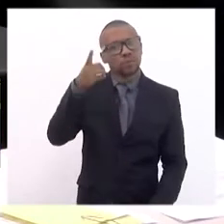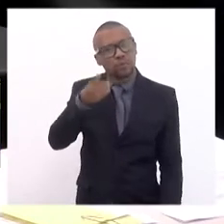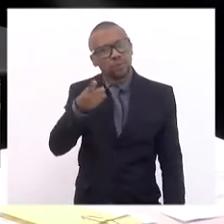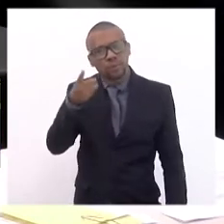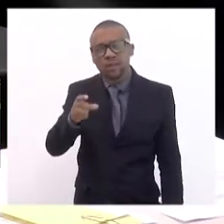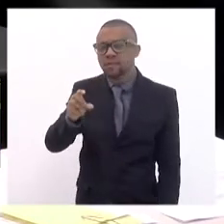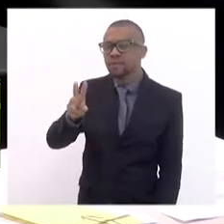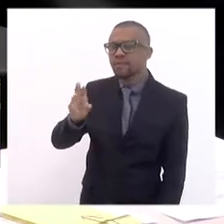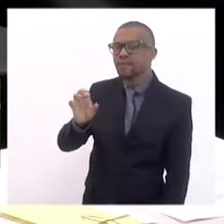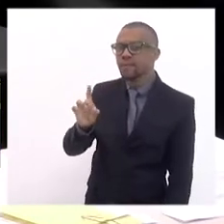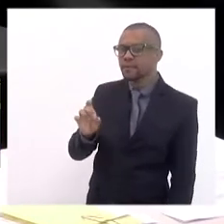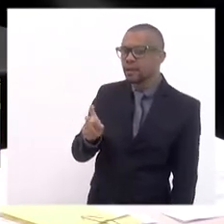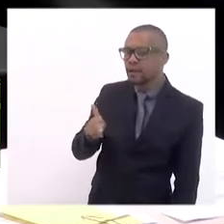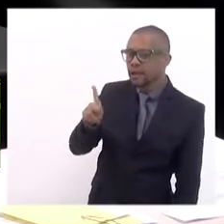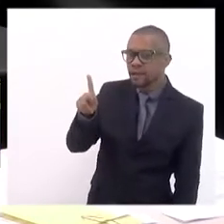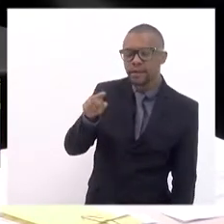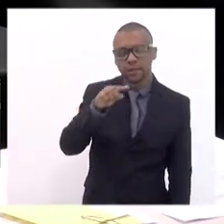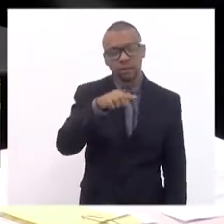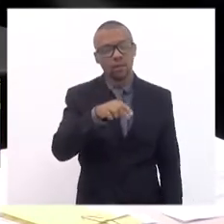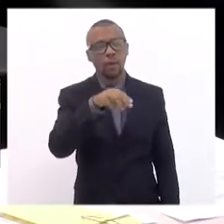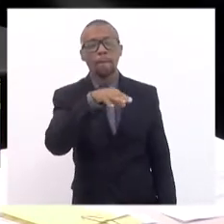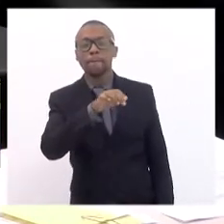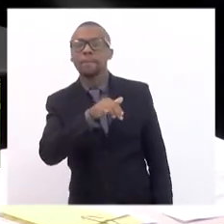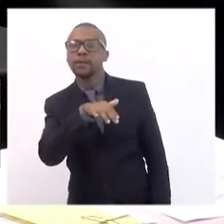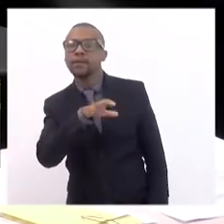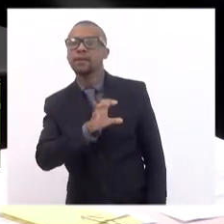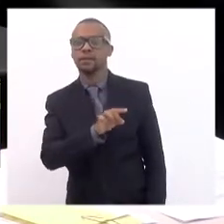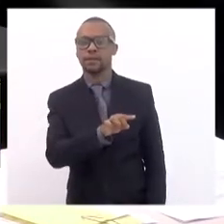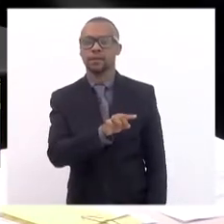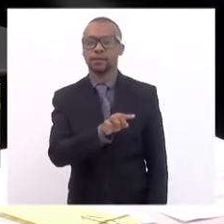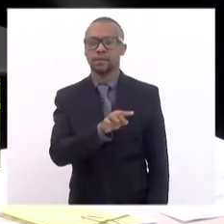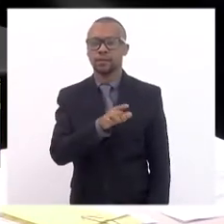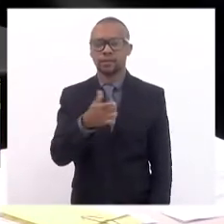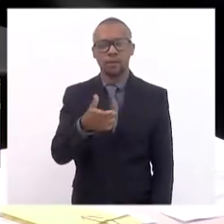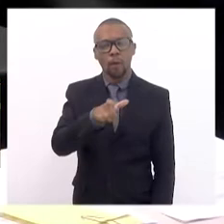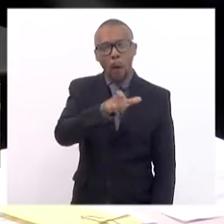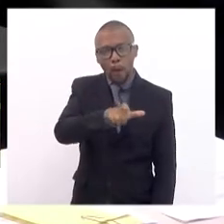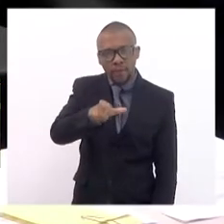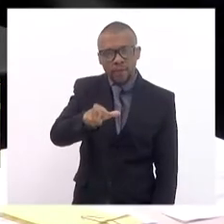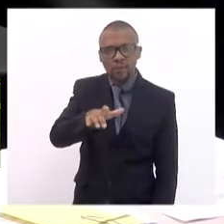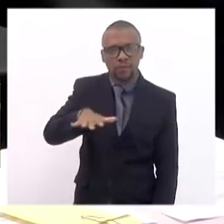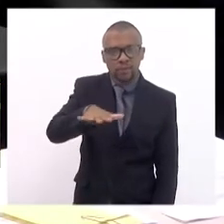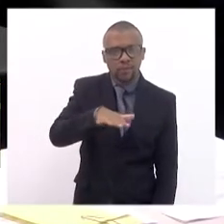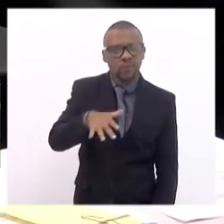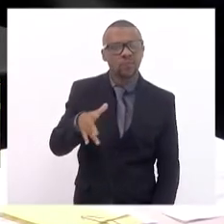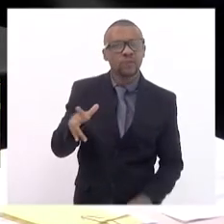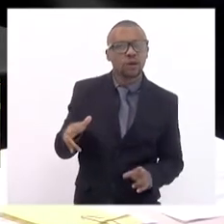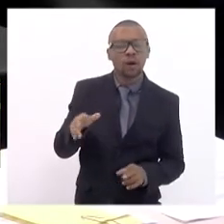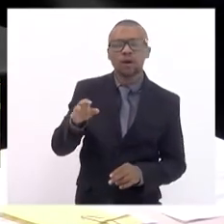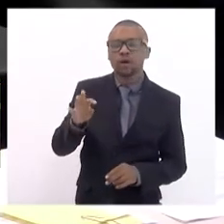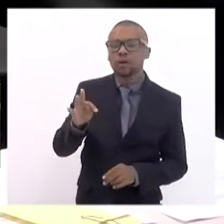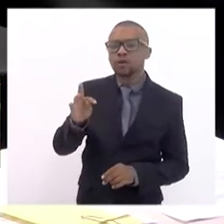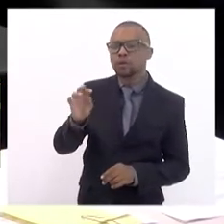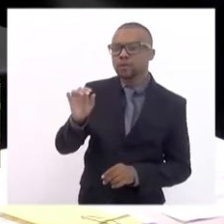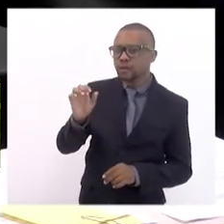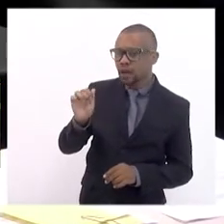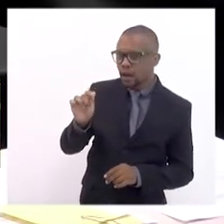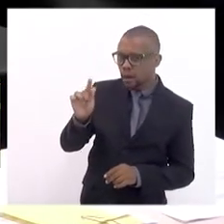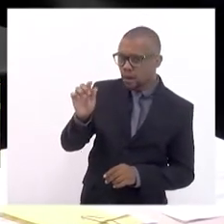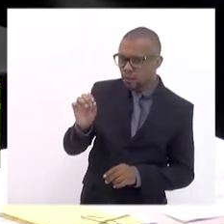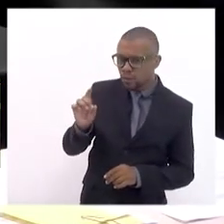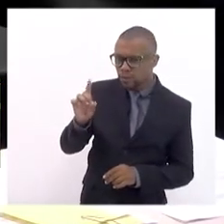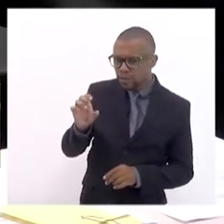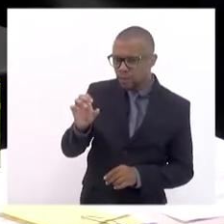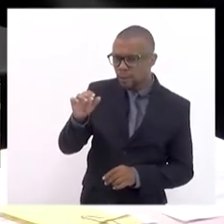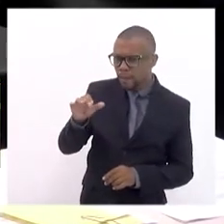né? Que são pessoas, né? Morreu, né, Tiago de Melo, né, para citar mais um poeta,